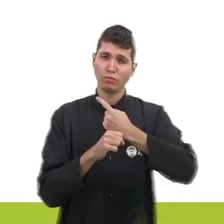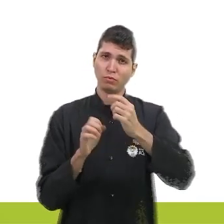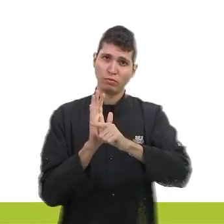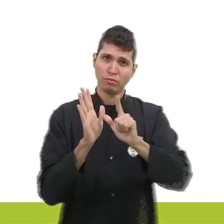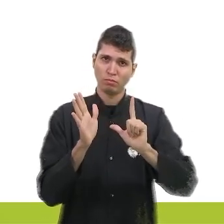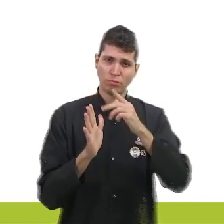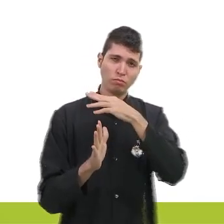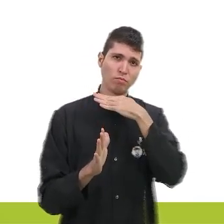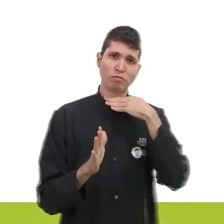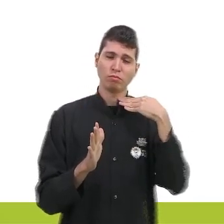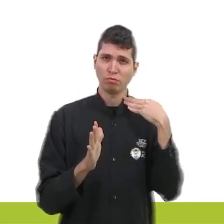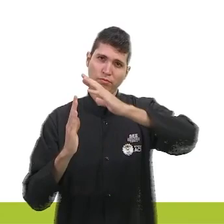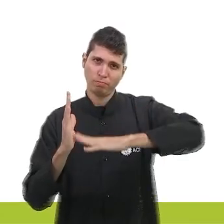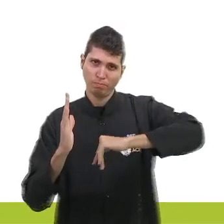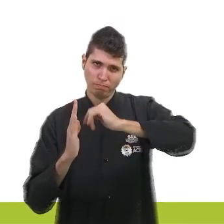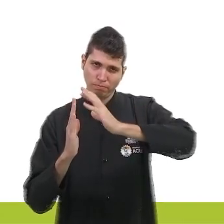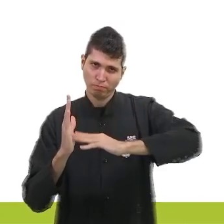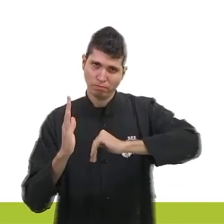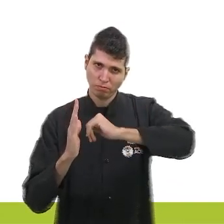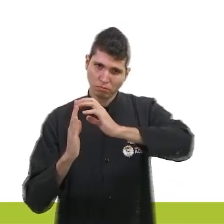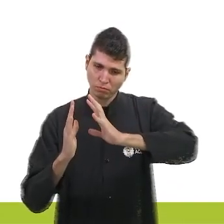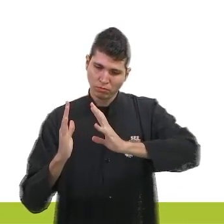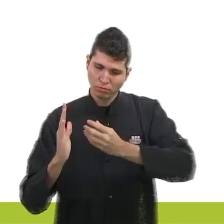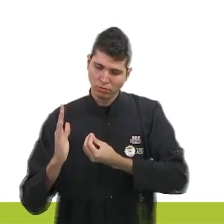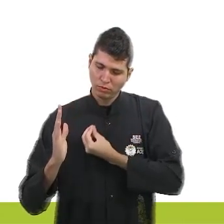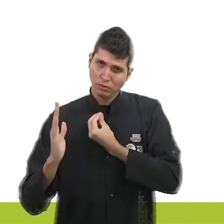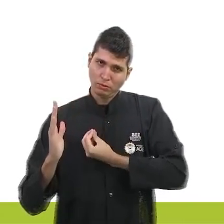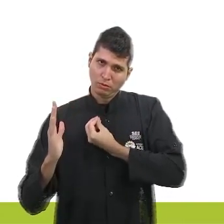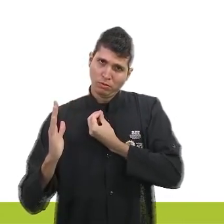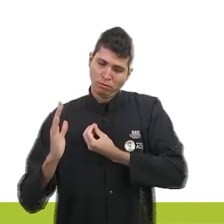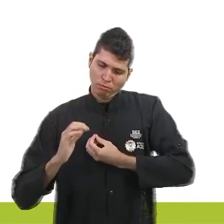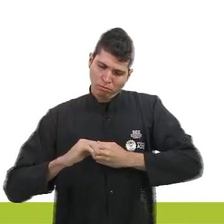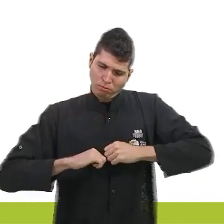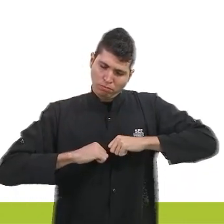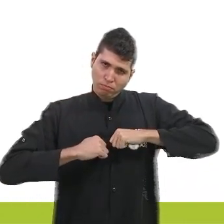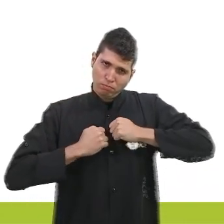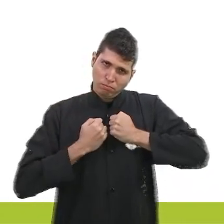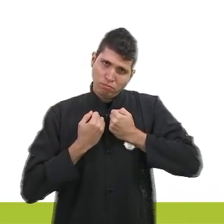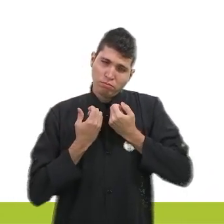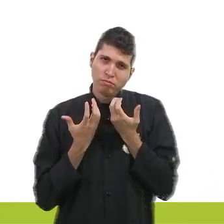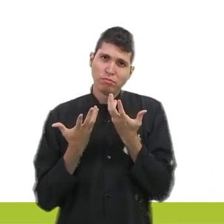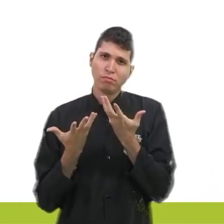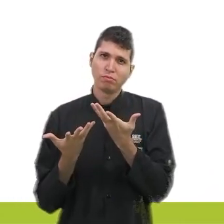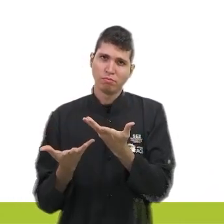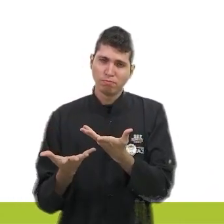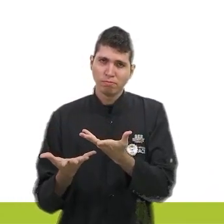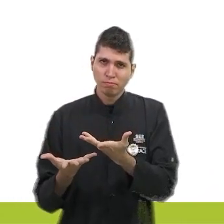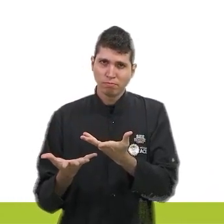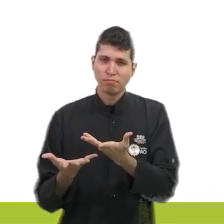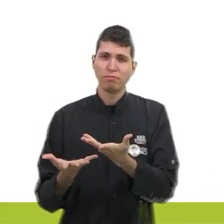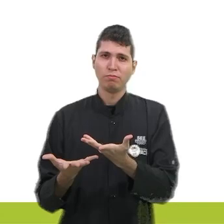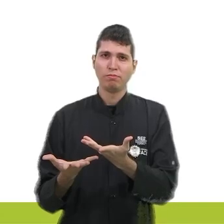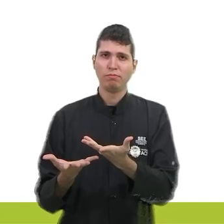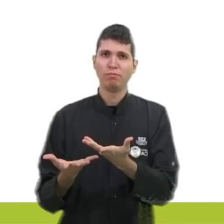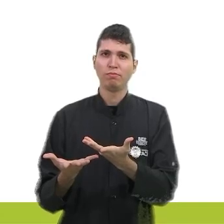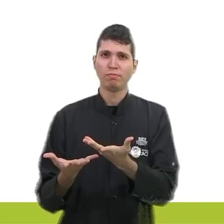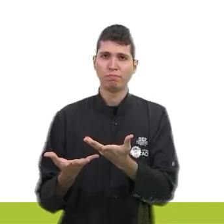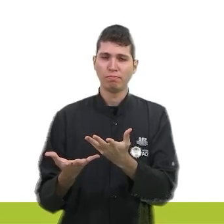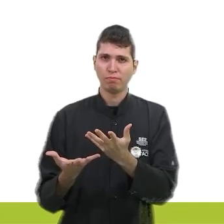não estudar, se não procurar, então estou perdido. E aí,